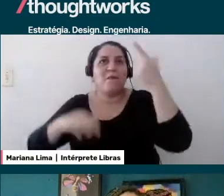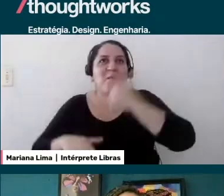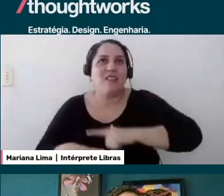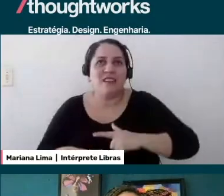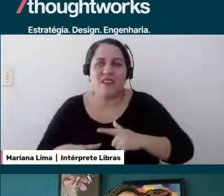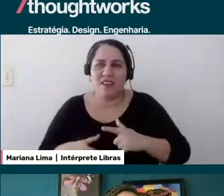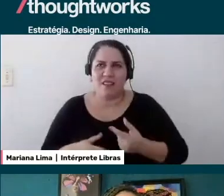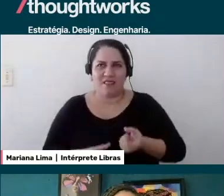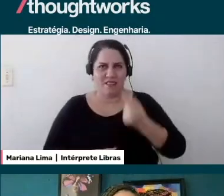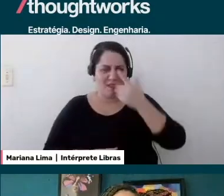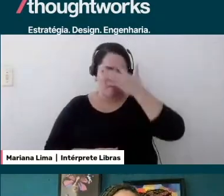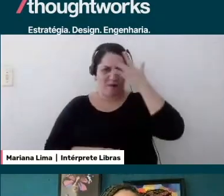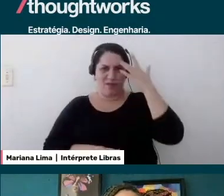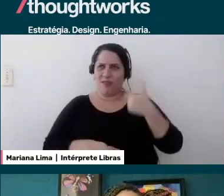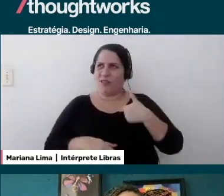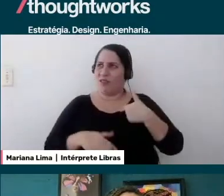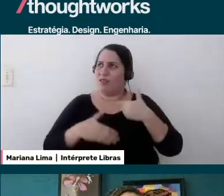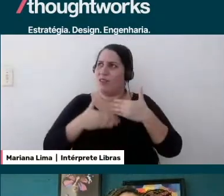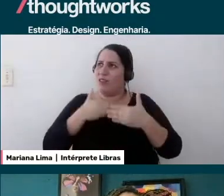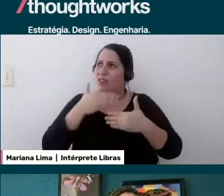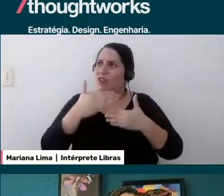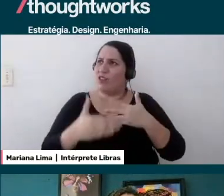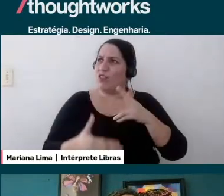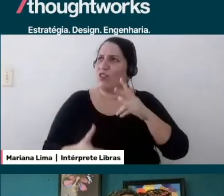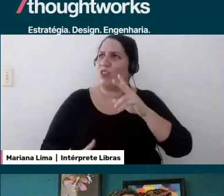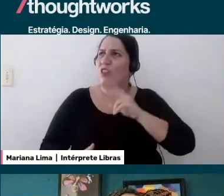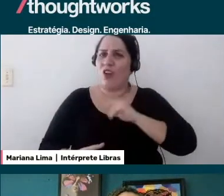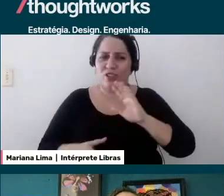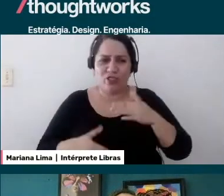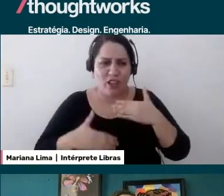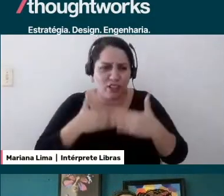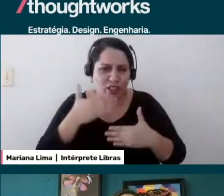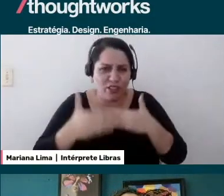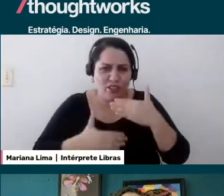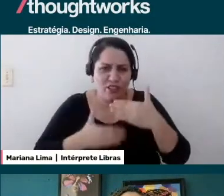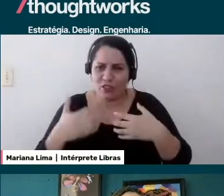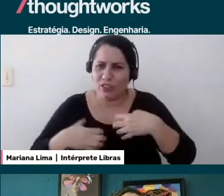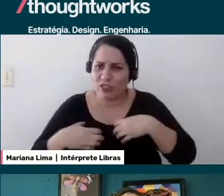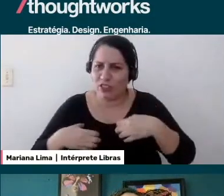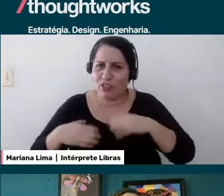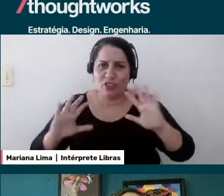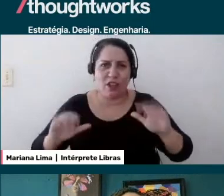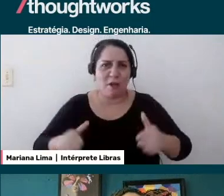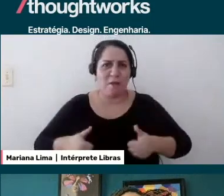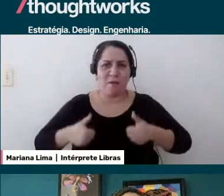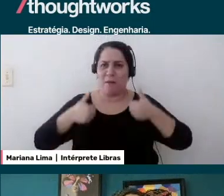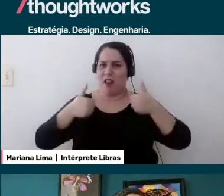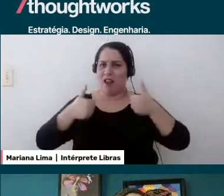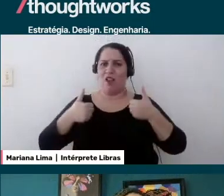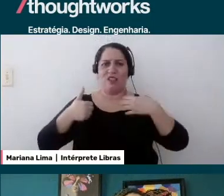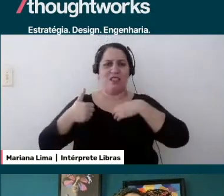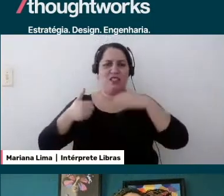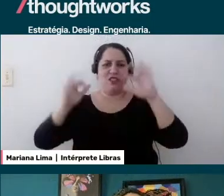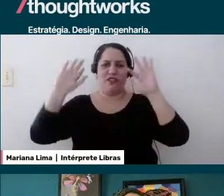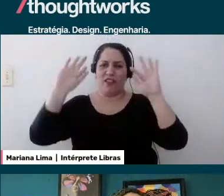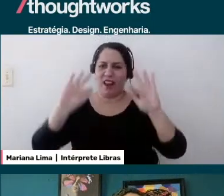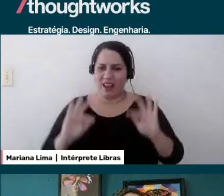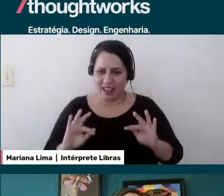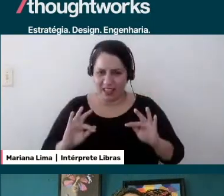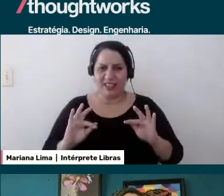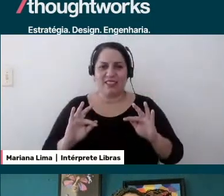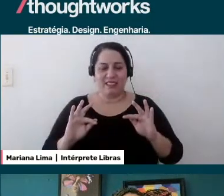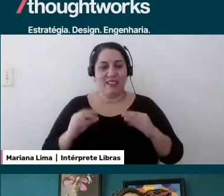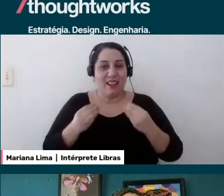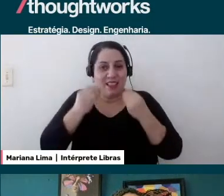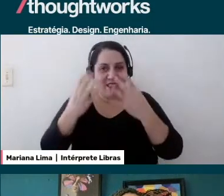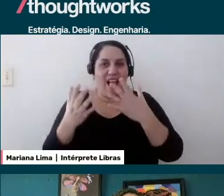vezes ainda não passou em tantas fases, já fala assim, nossa, só de ter chegado até aqui, eu já estou me sentindo tão bem, eu já estou tão feliz. E é esse